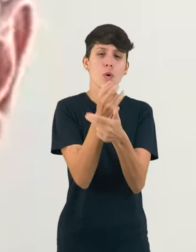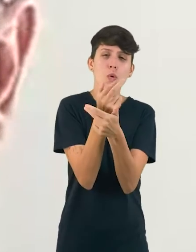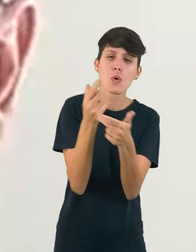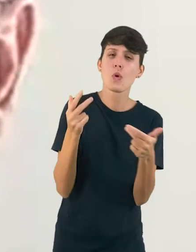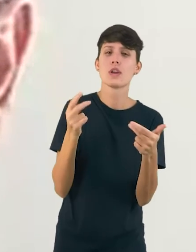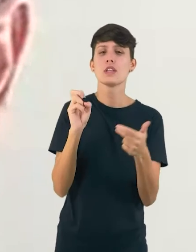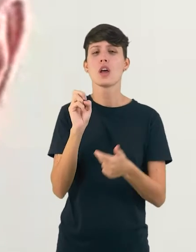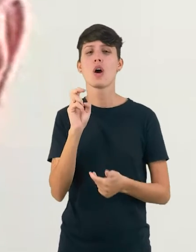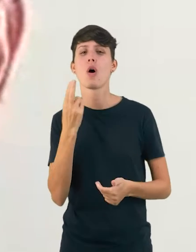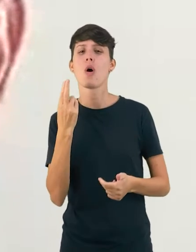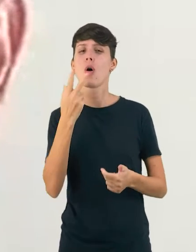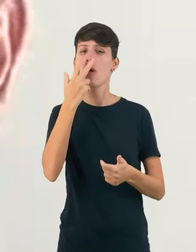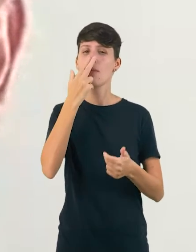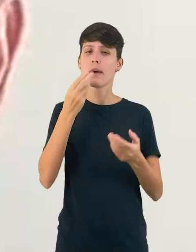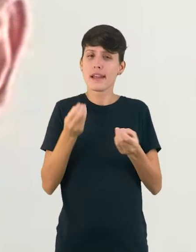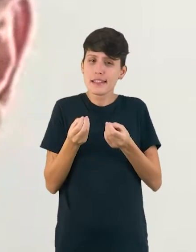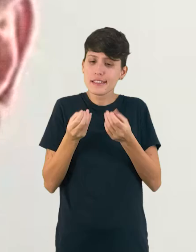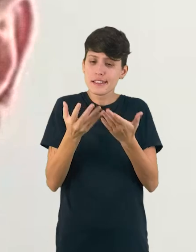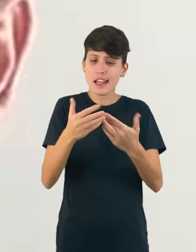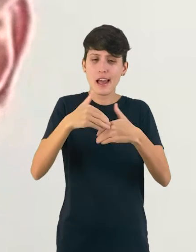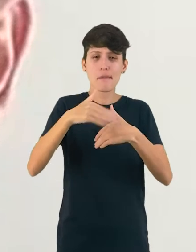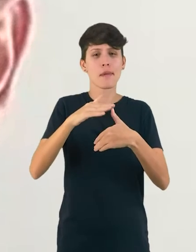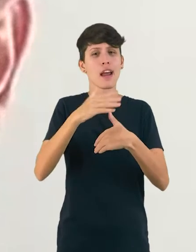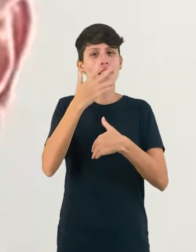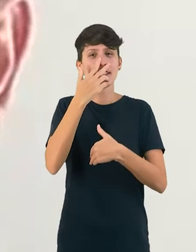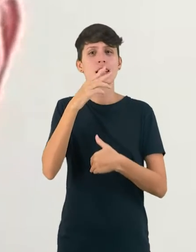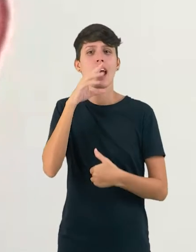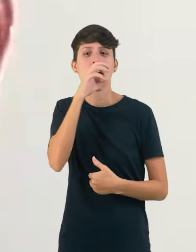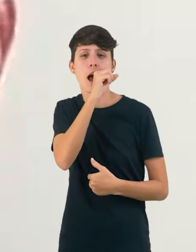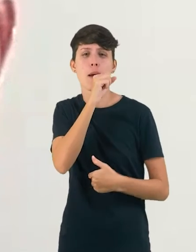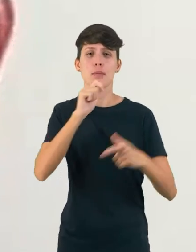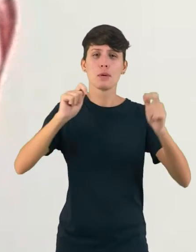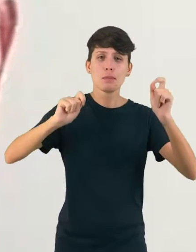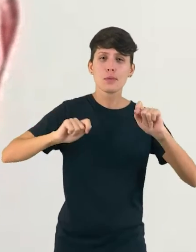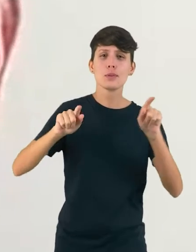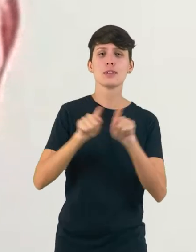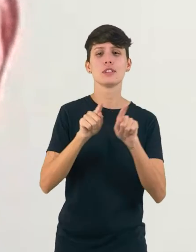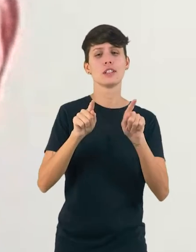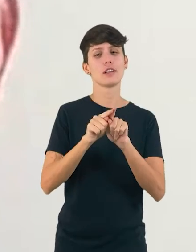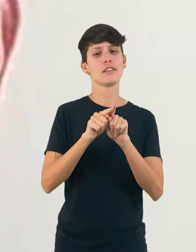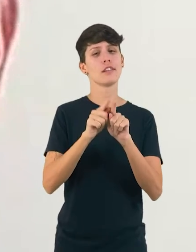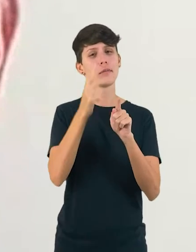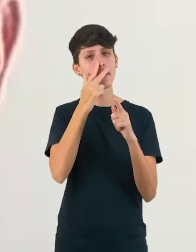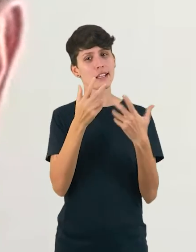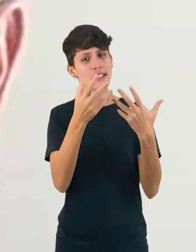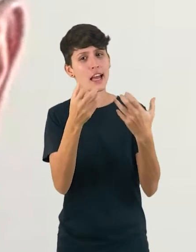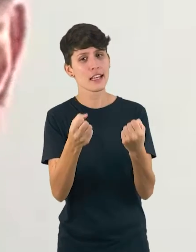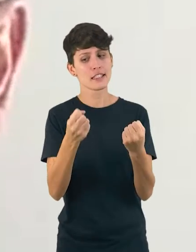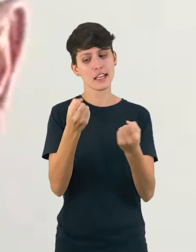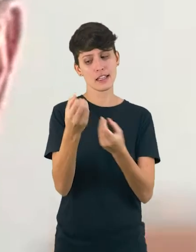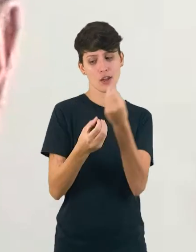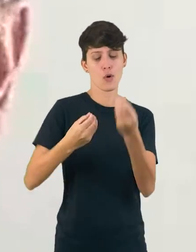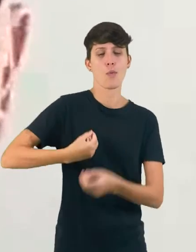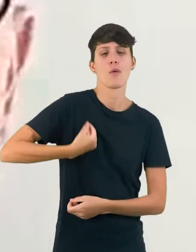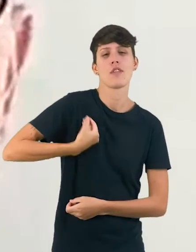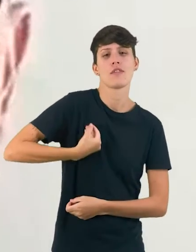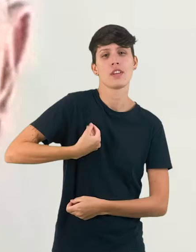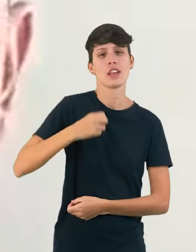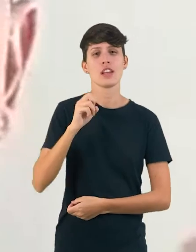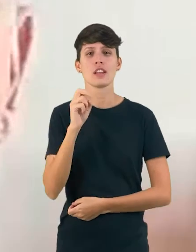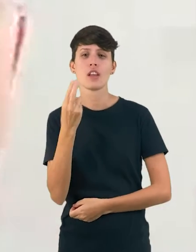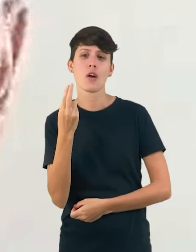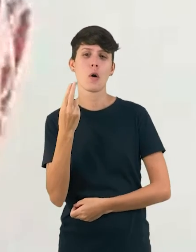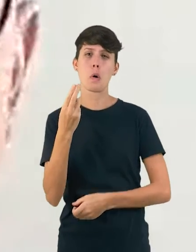de cobrir esses fatos, né? De deixar eles os mais breves possíveis, com um apelo muito